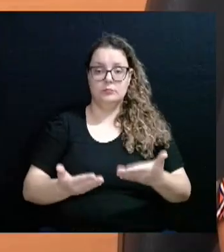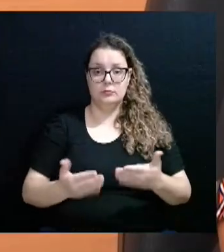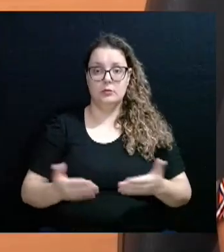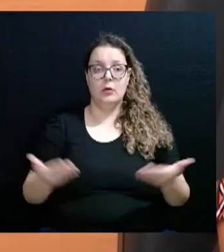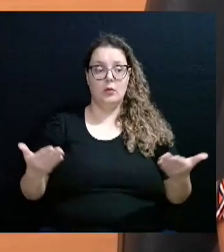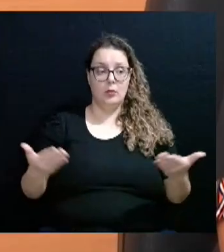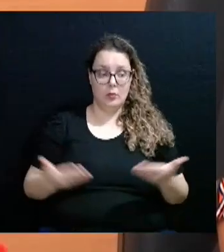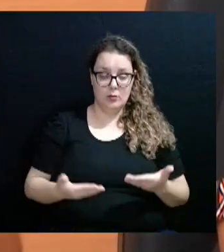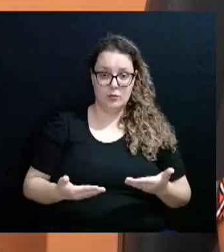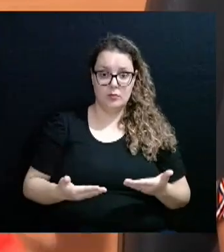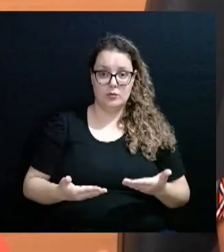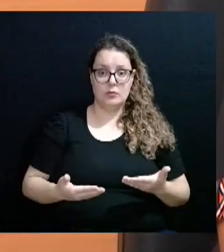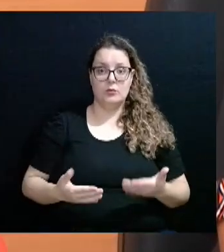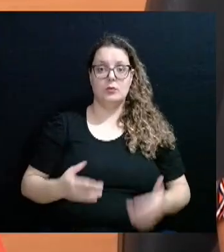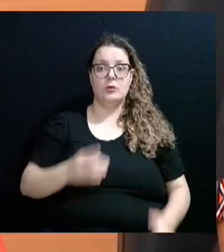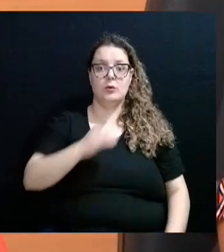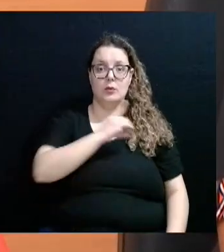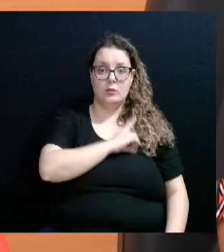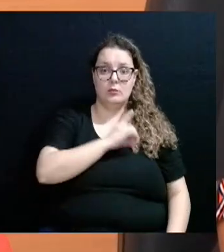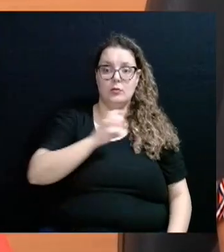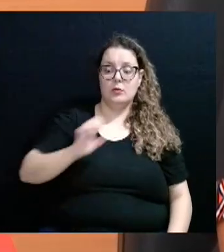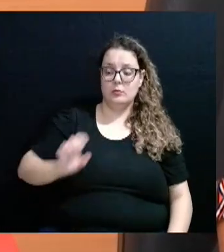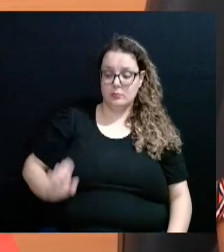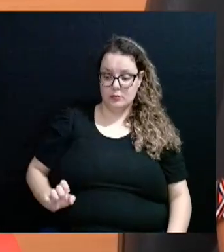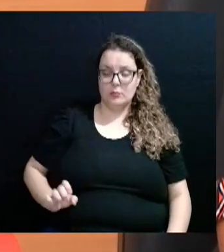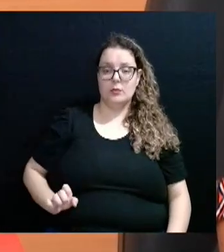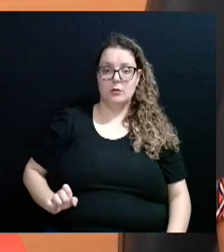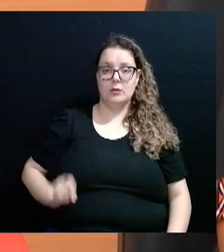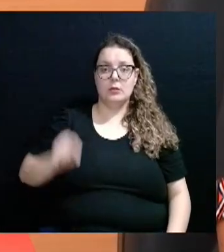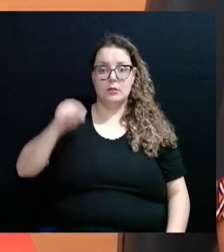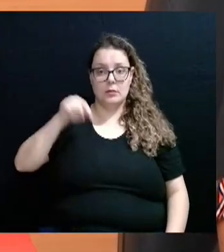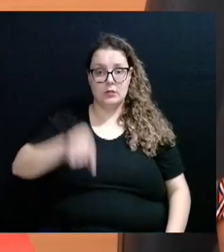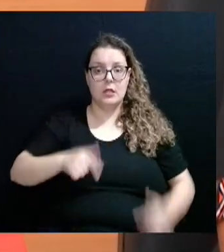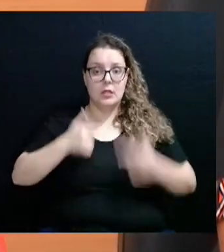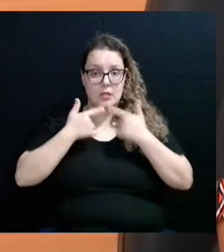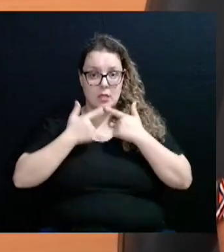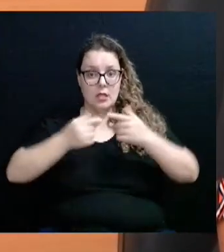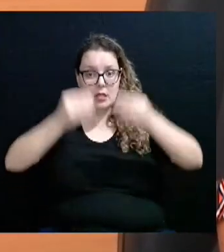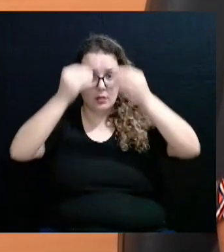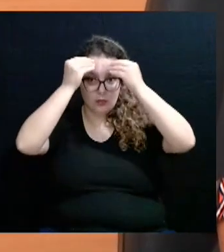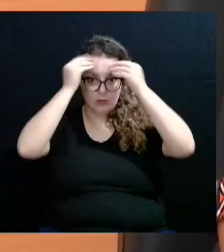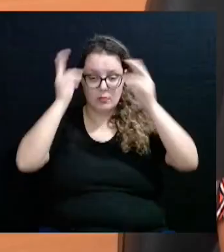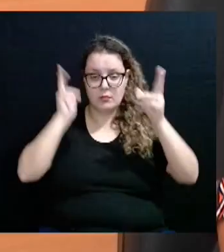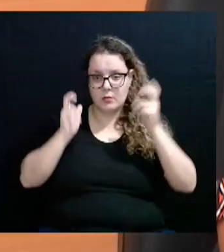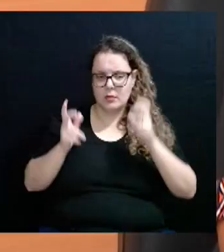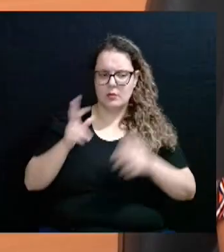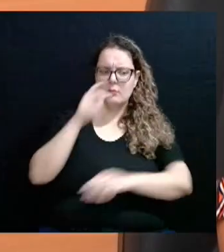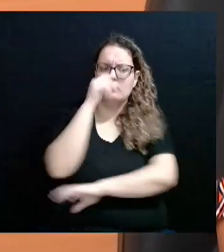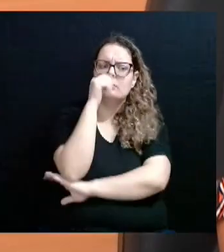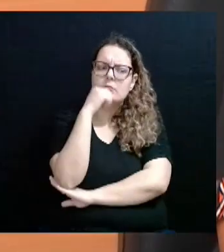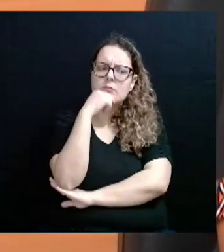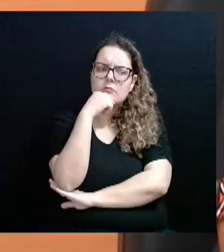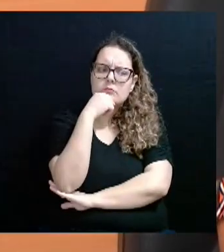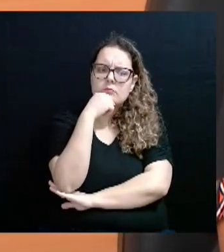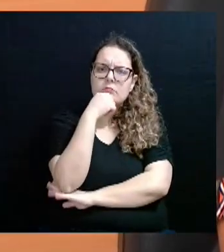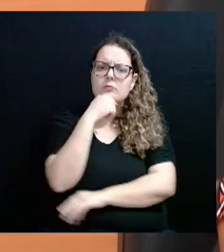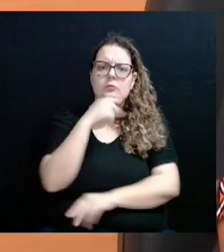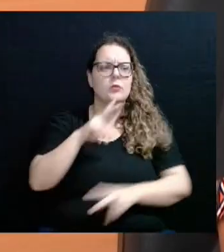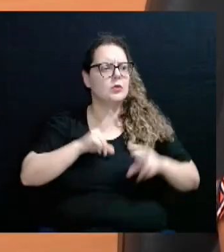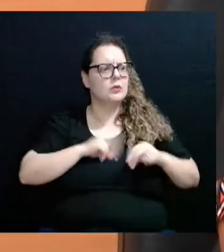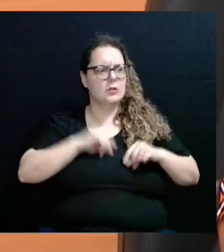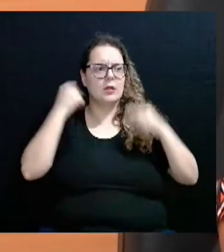deputado estadual, a partir dessa linguagem, né? Para quem me ouve e pensa, cara, primeiro, que louco, os caras às vezes falam, né,